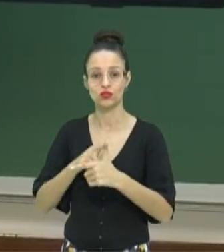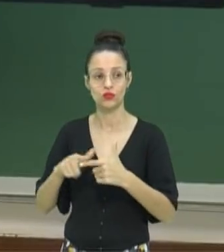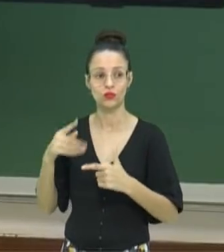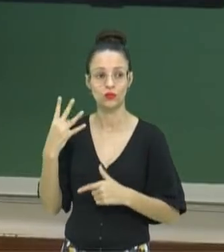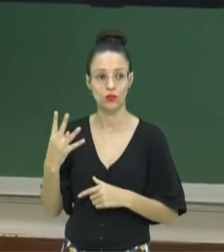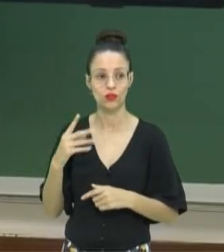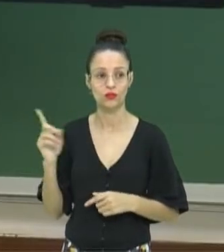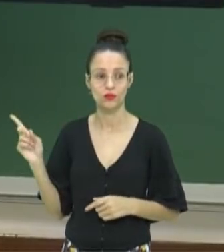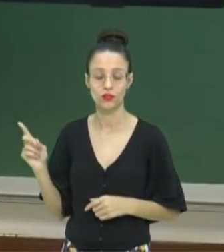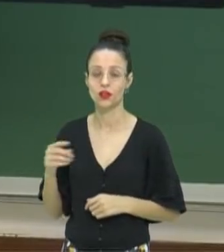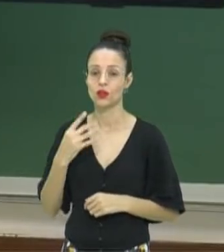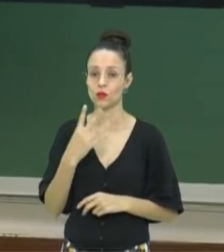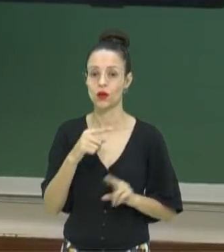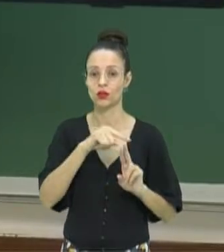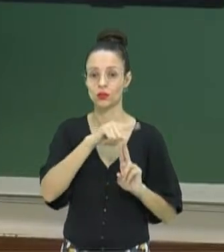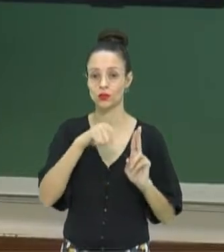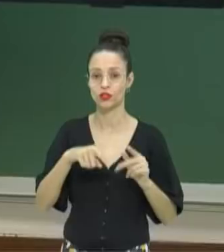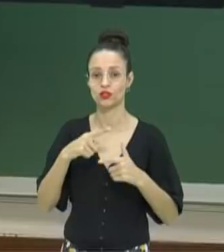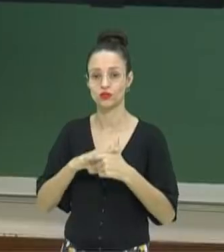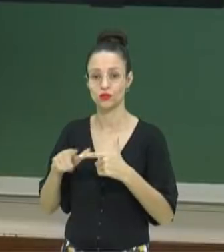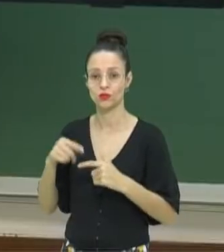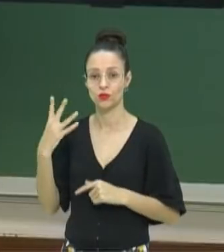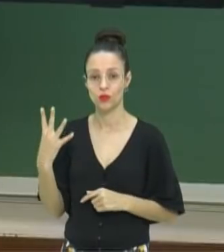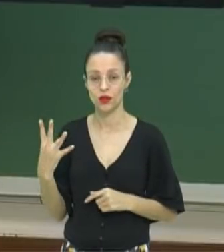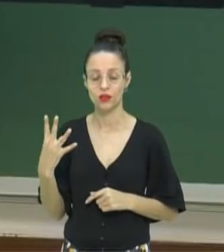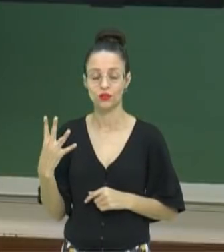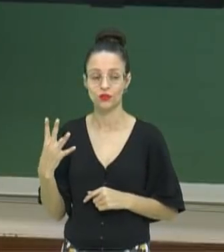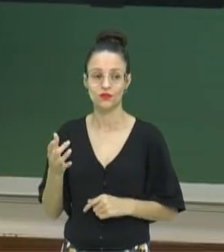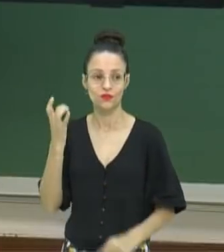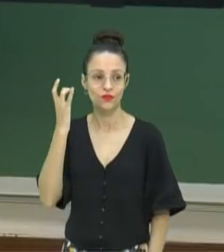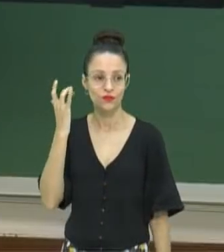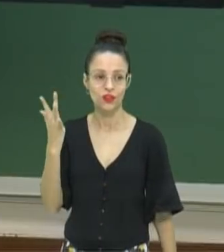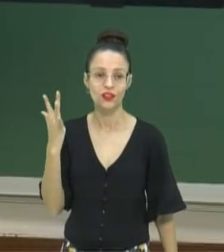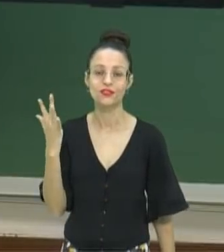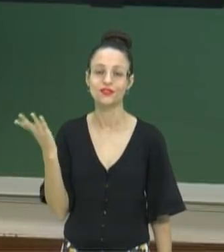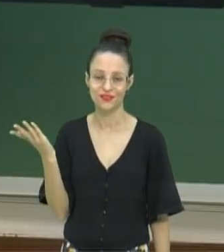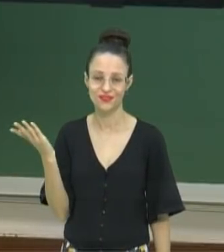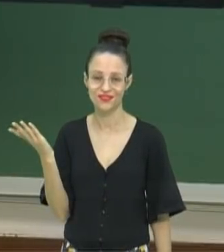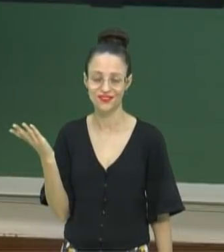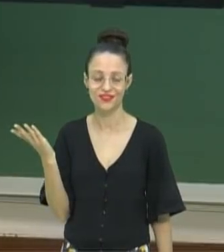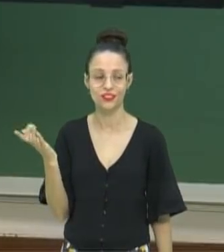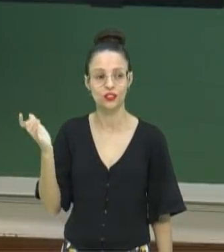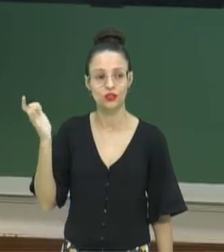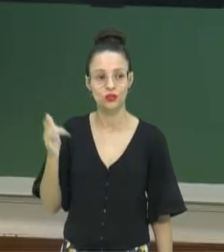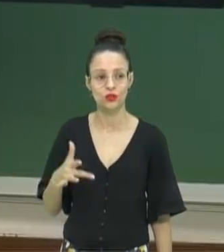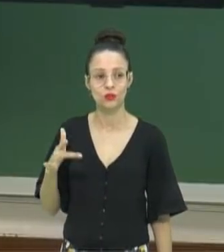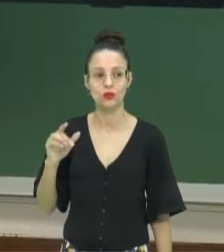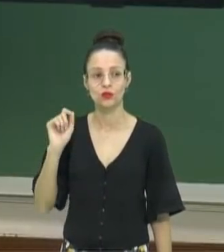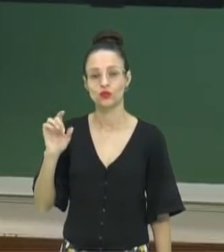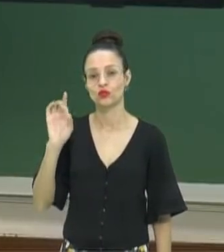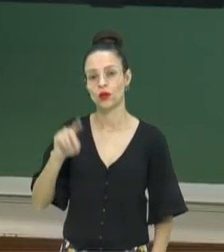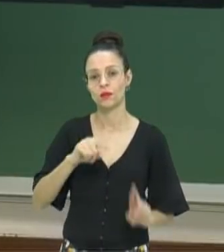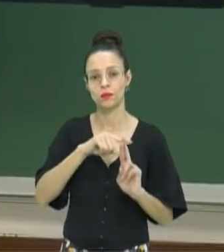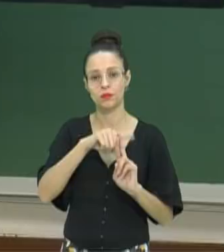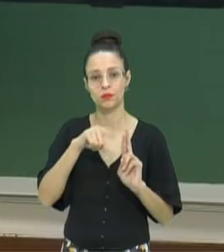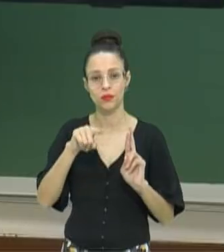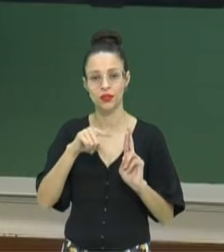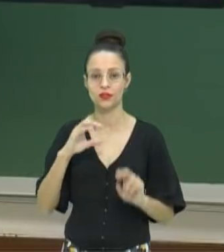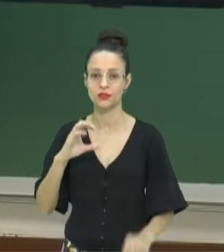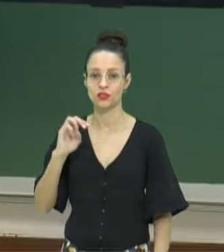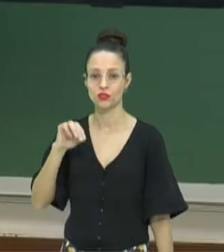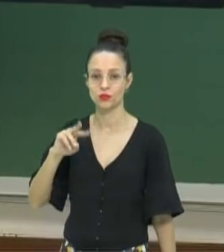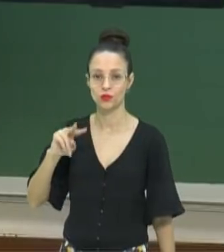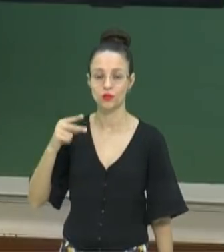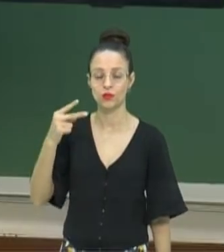4. 4π dividido por 4, ficou fácil, né? Ai, que bom. Sobrou apenas π. Então, π